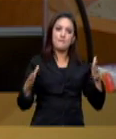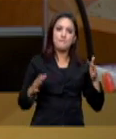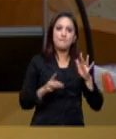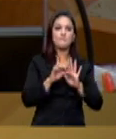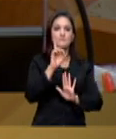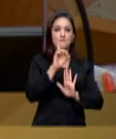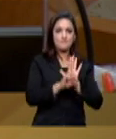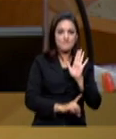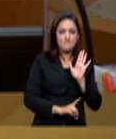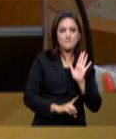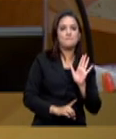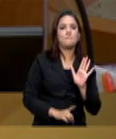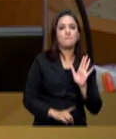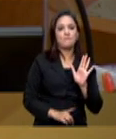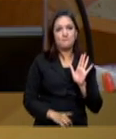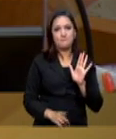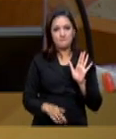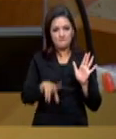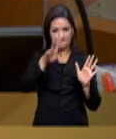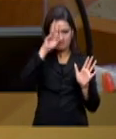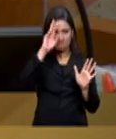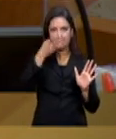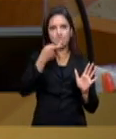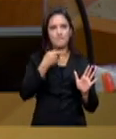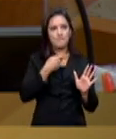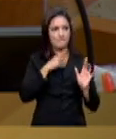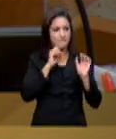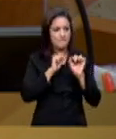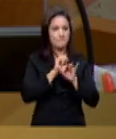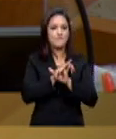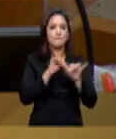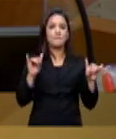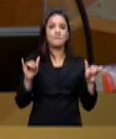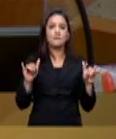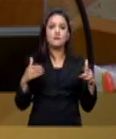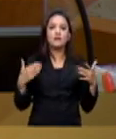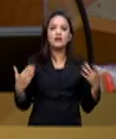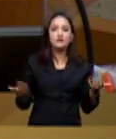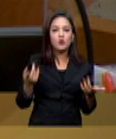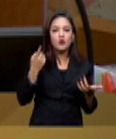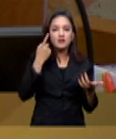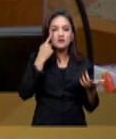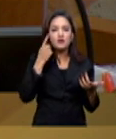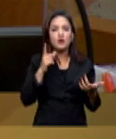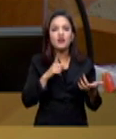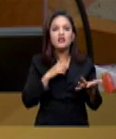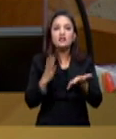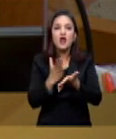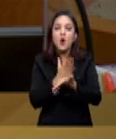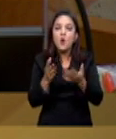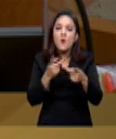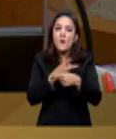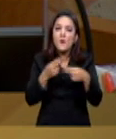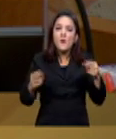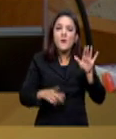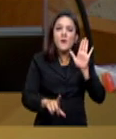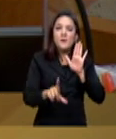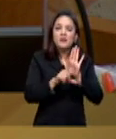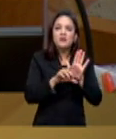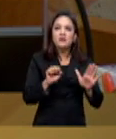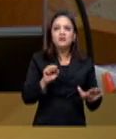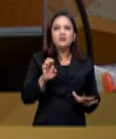autodeterminação informativa, considerou que havia lacunas na lei do censo. A questão aqui é só